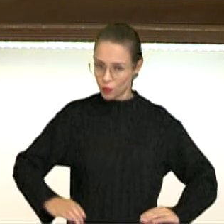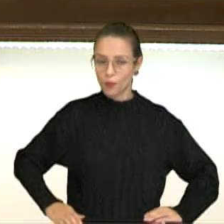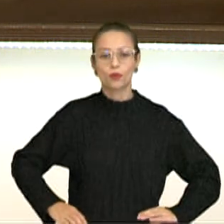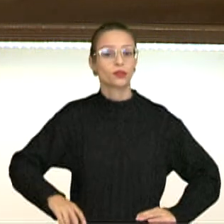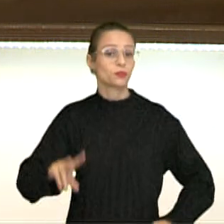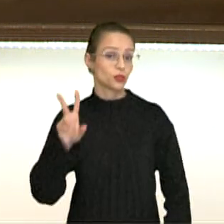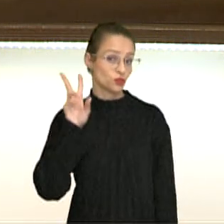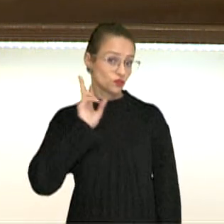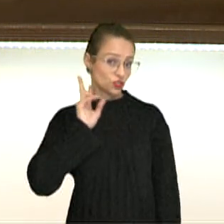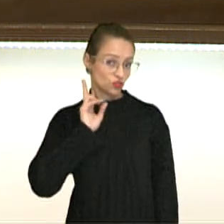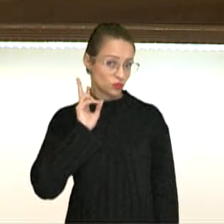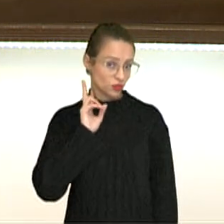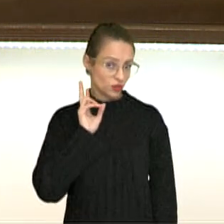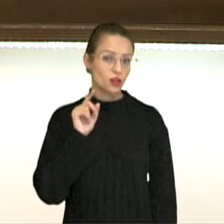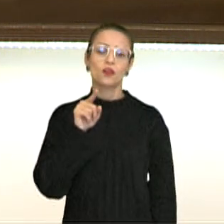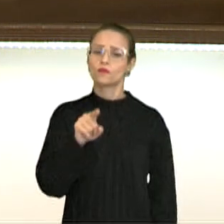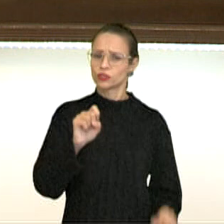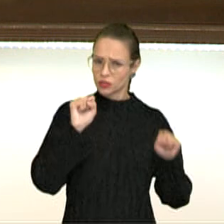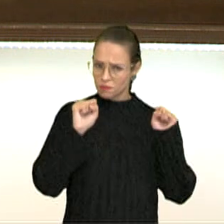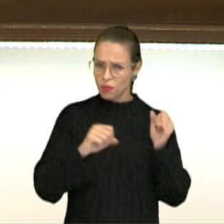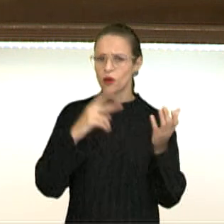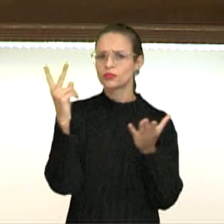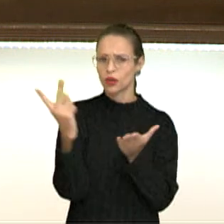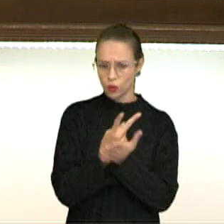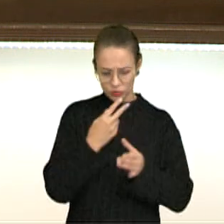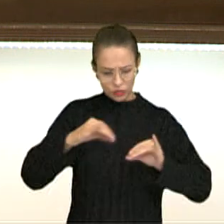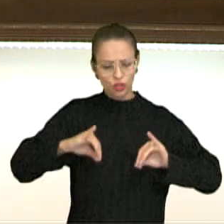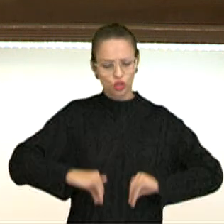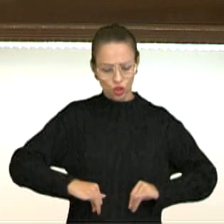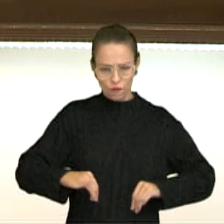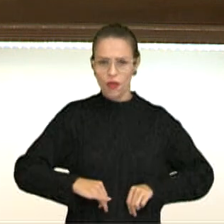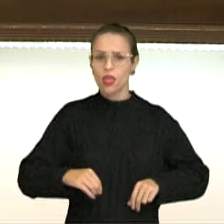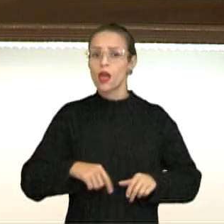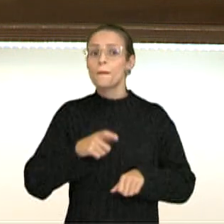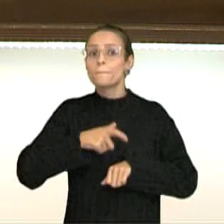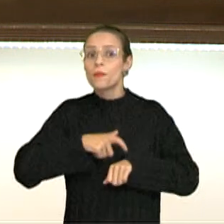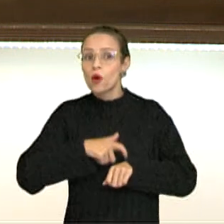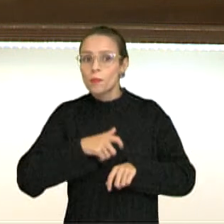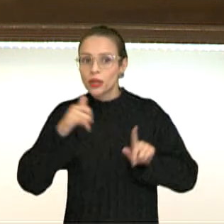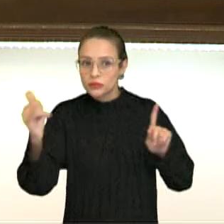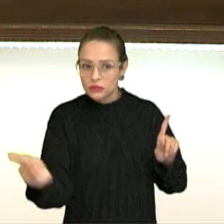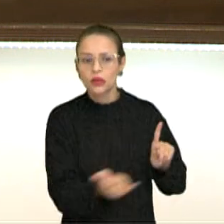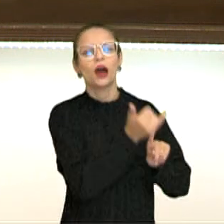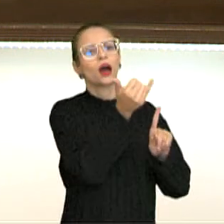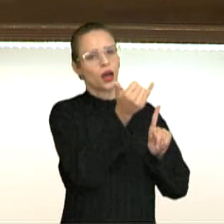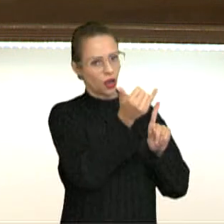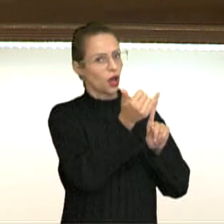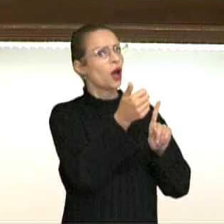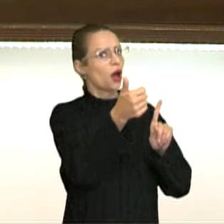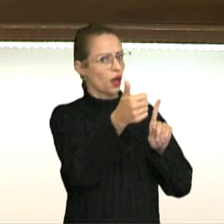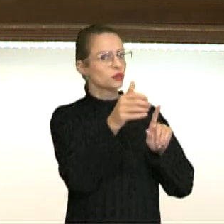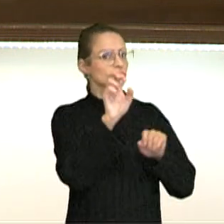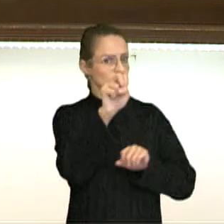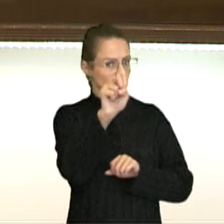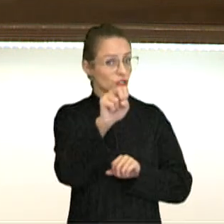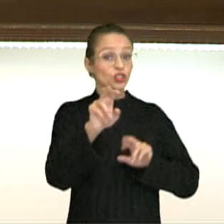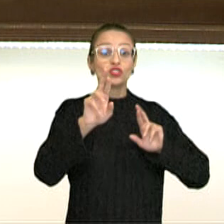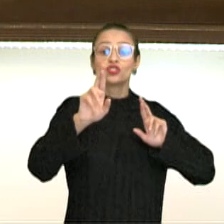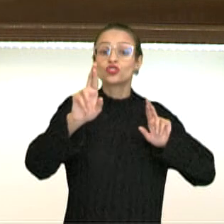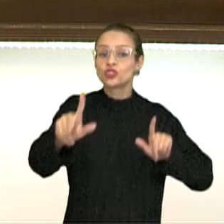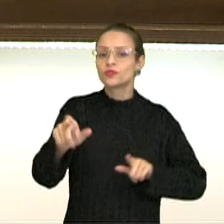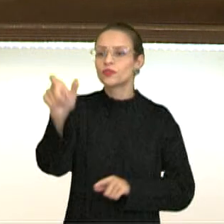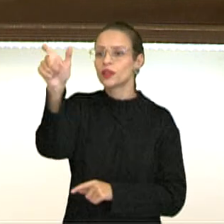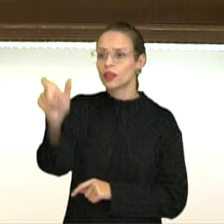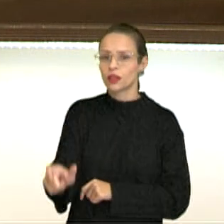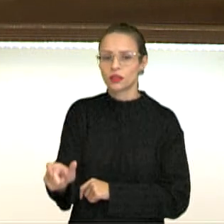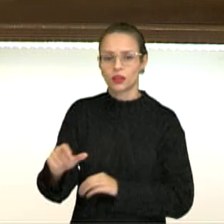vítima. Então, você pode sofrer alguma coisa e ser momentaneamente uma vítima, e isso é diferente de